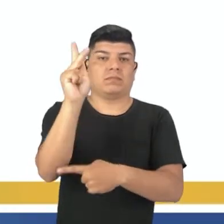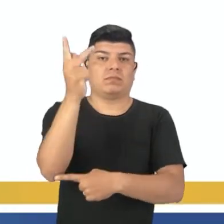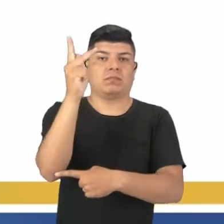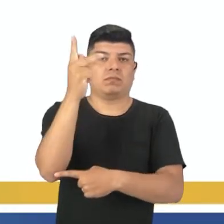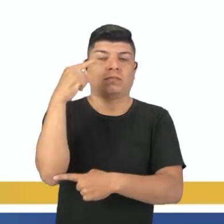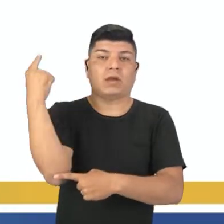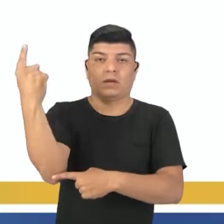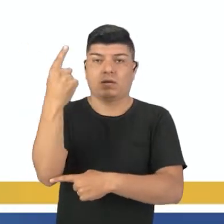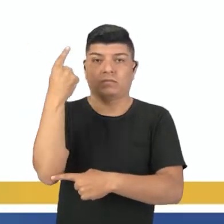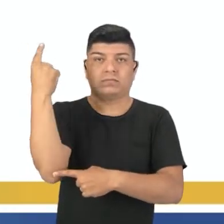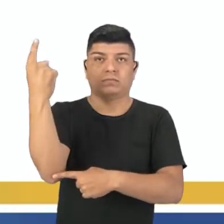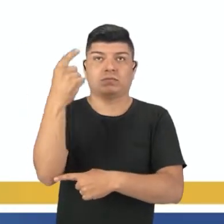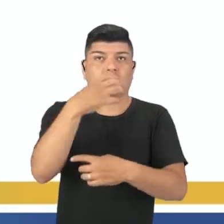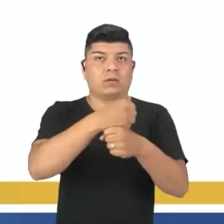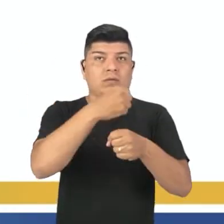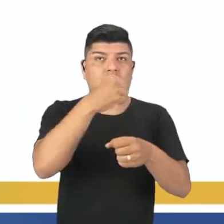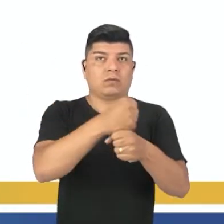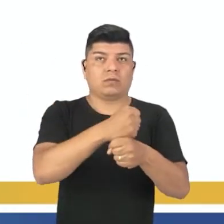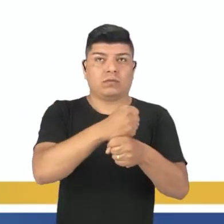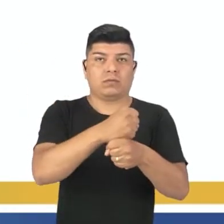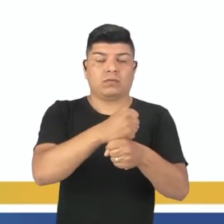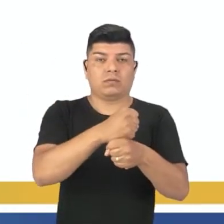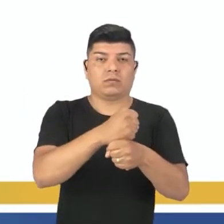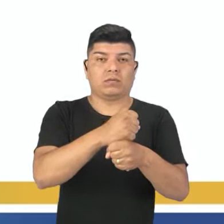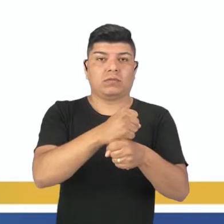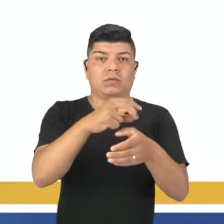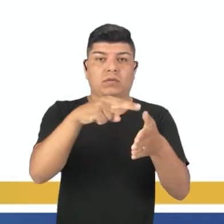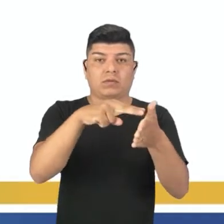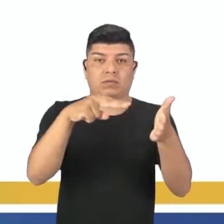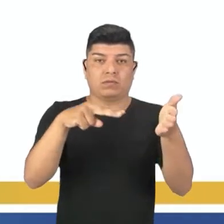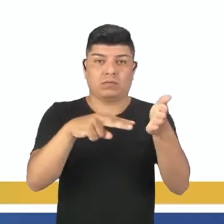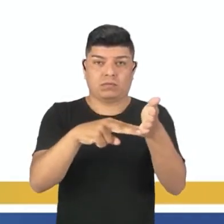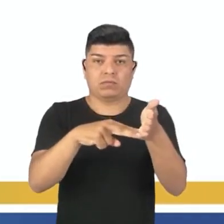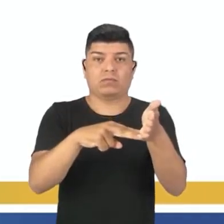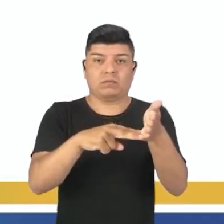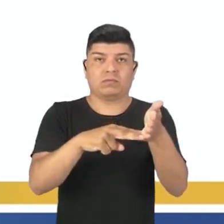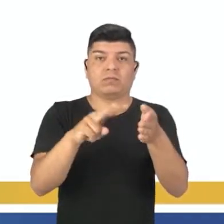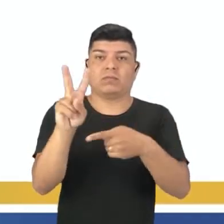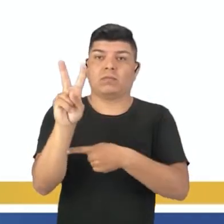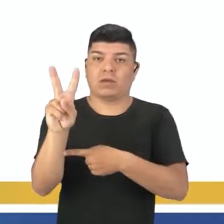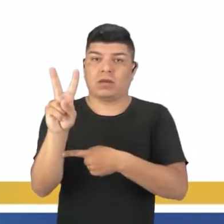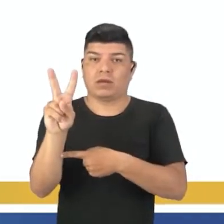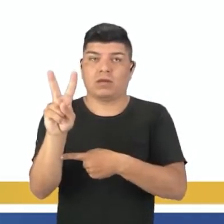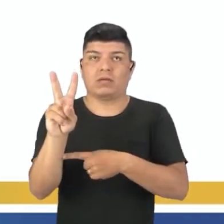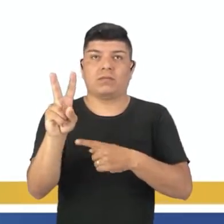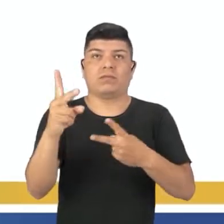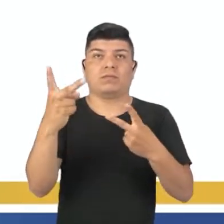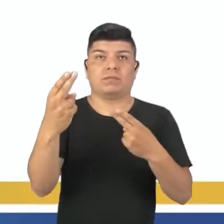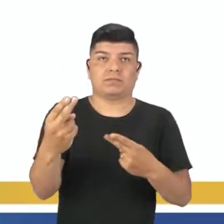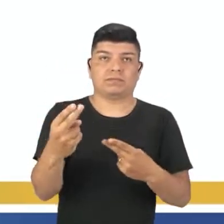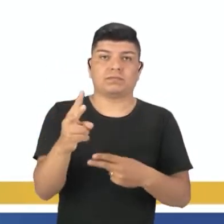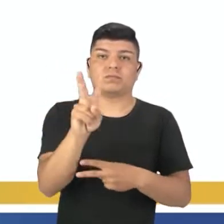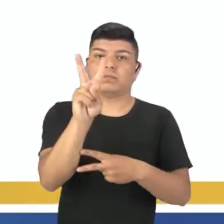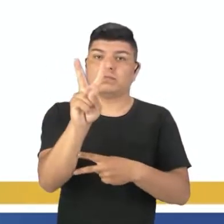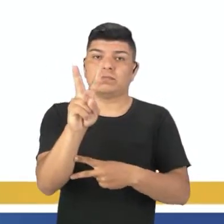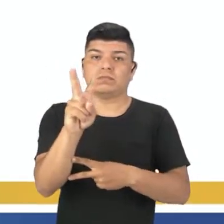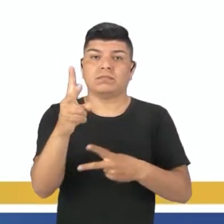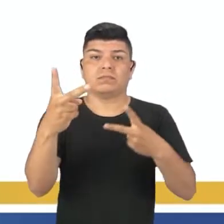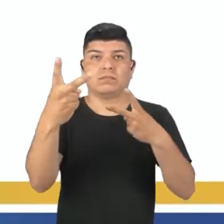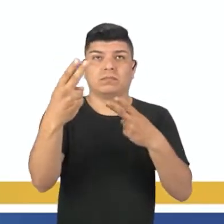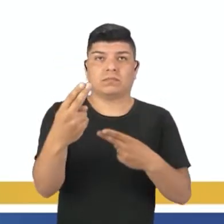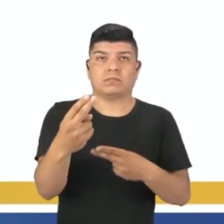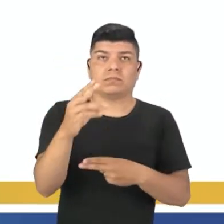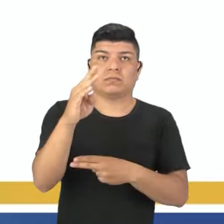sua altura, o cálculo para o seu volume, né, que nós vamos chamar de V, fica dado por... Então, o volume vai ser igual